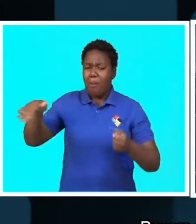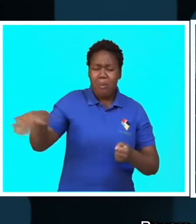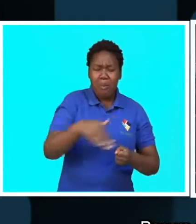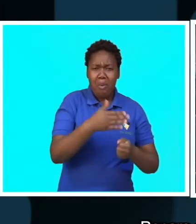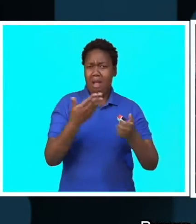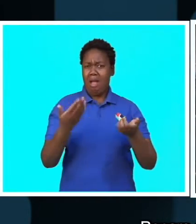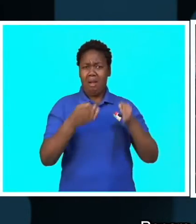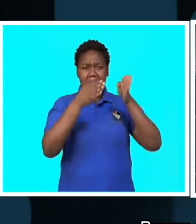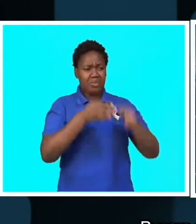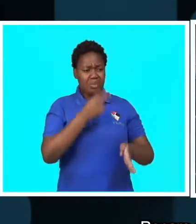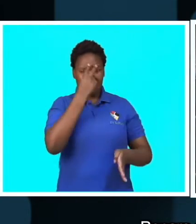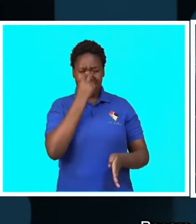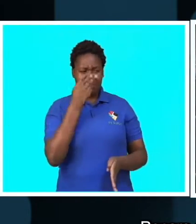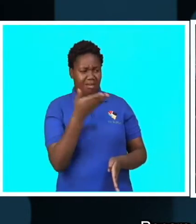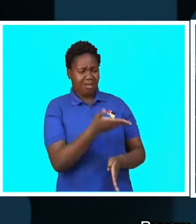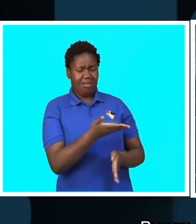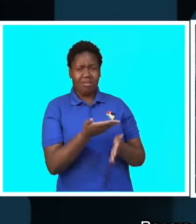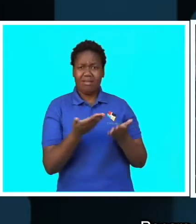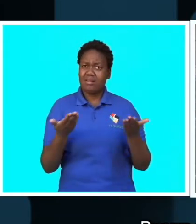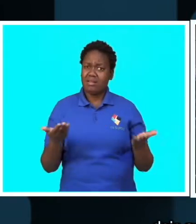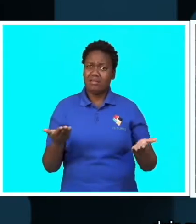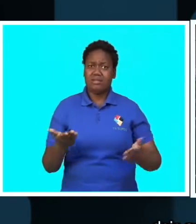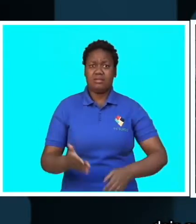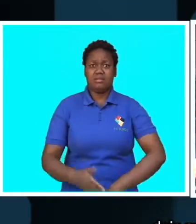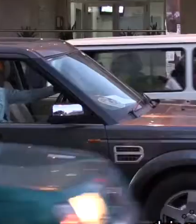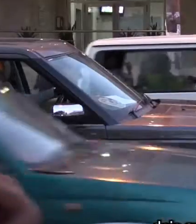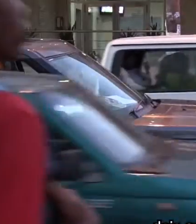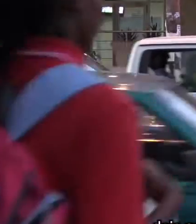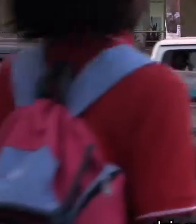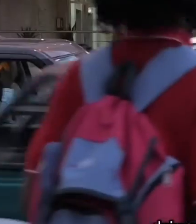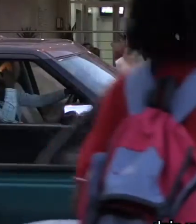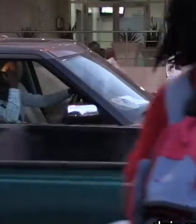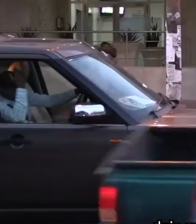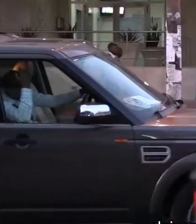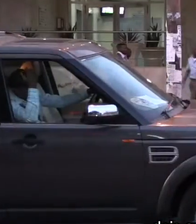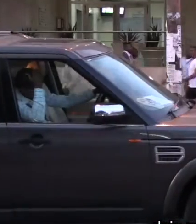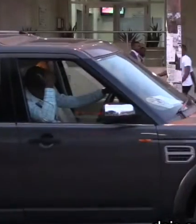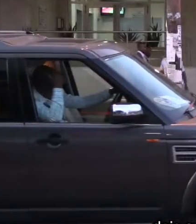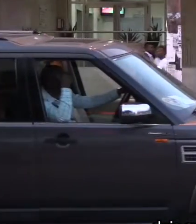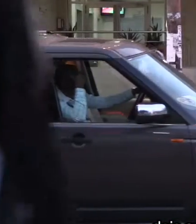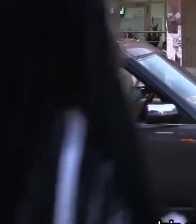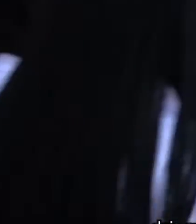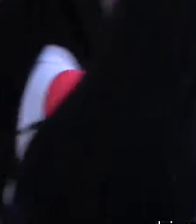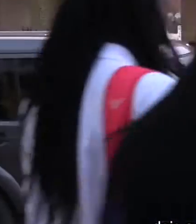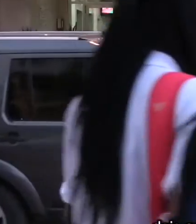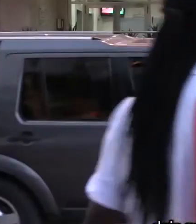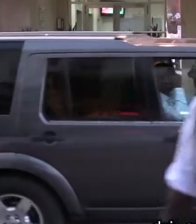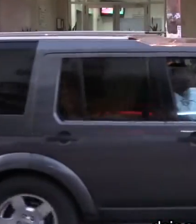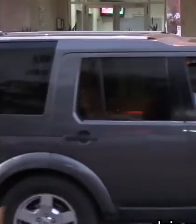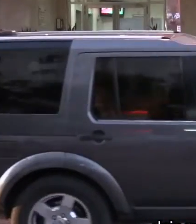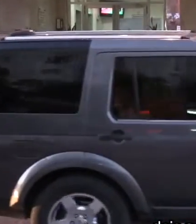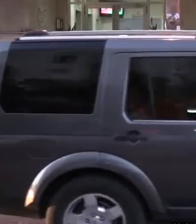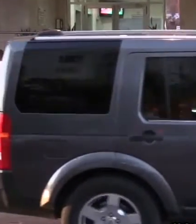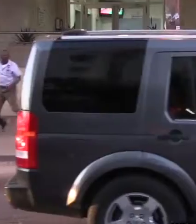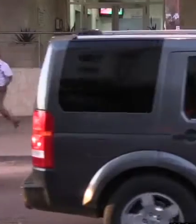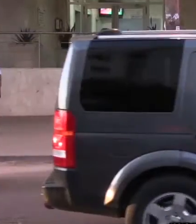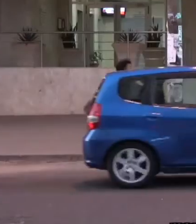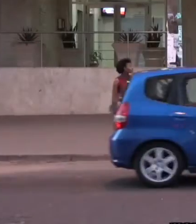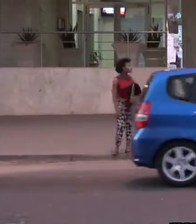momento em que este peão chega ao semáforo, dois automobilistas iniciam a marcha com o sinal ainda vermelho,